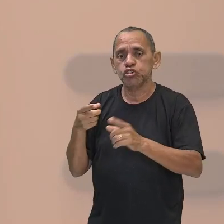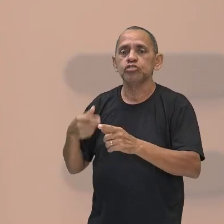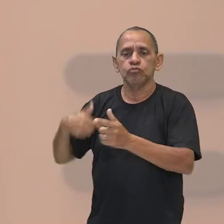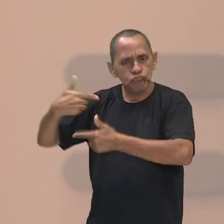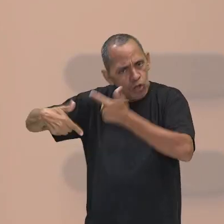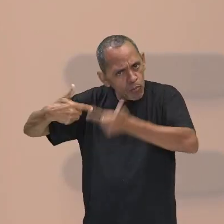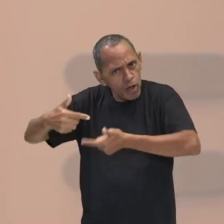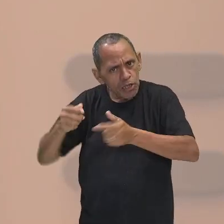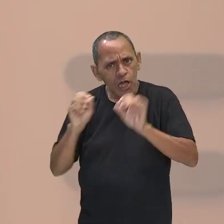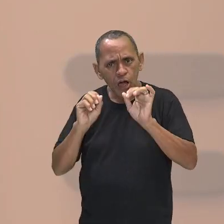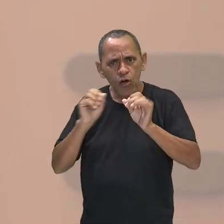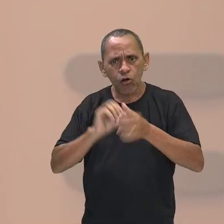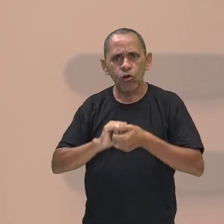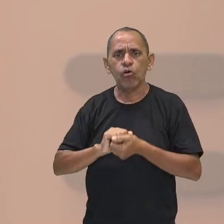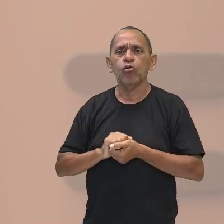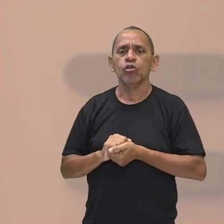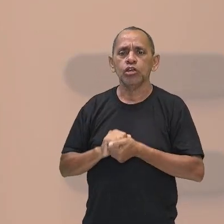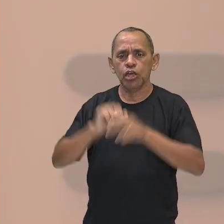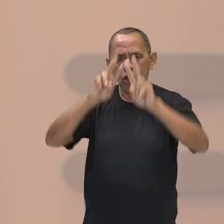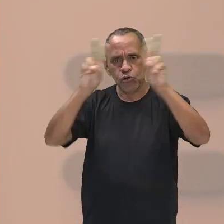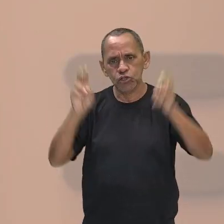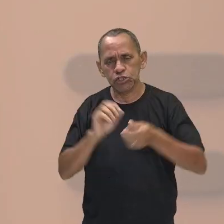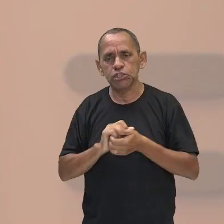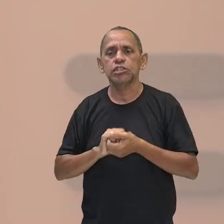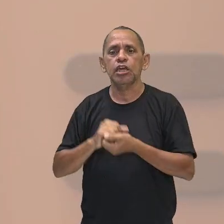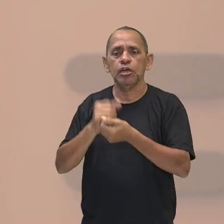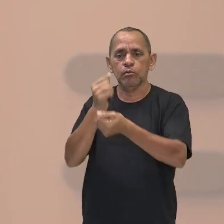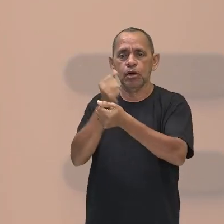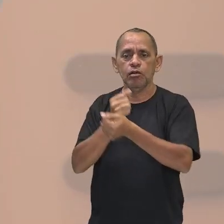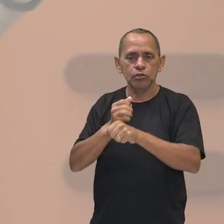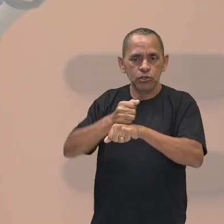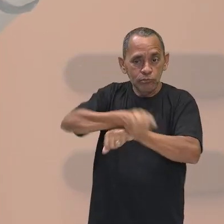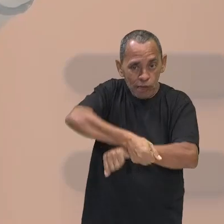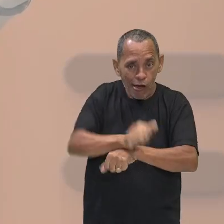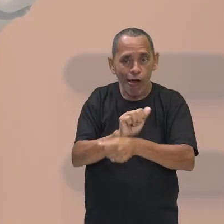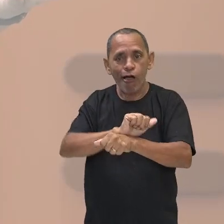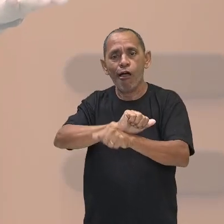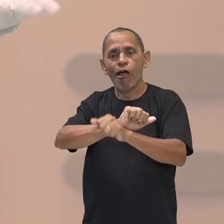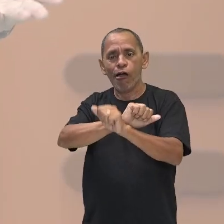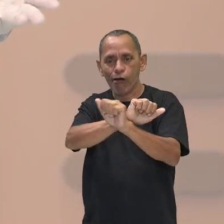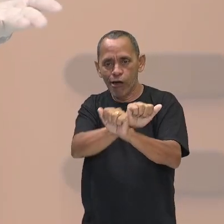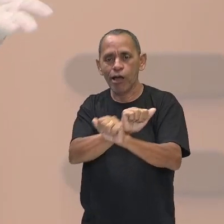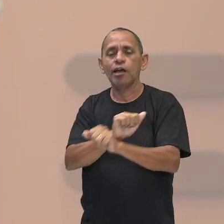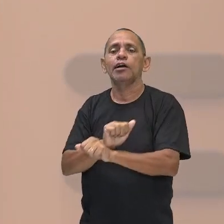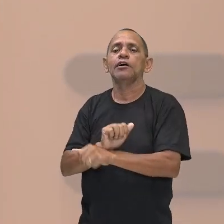da abolição da escravidão e a república, e por aqui, então,